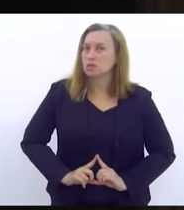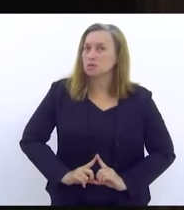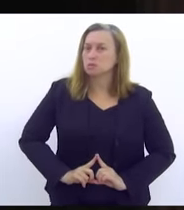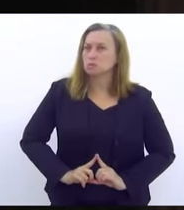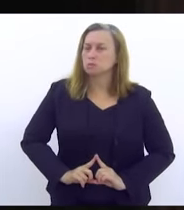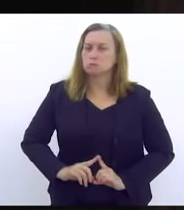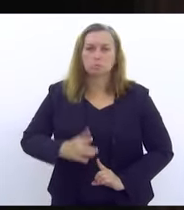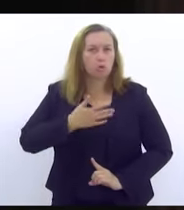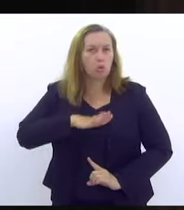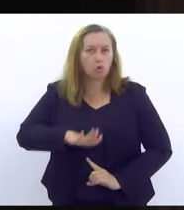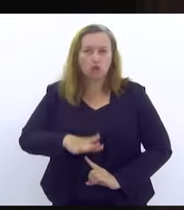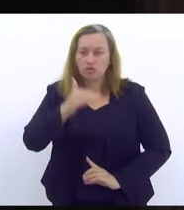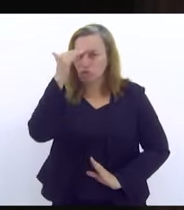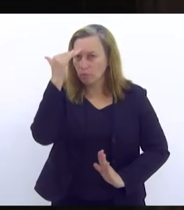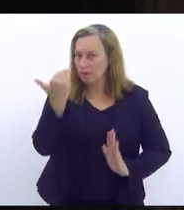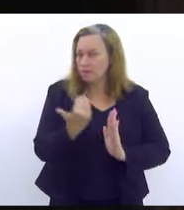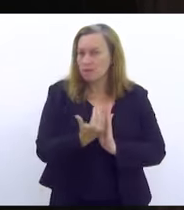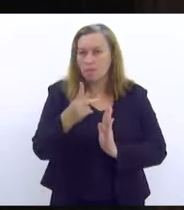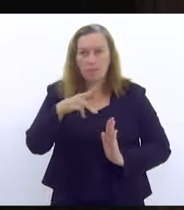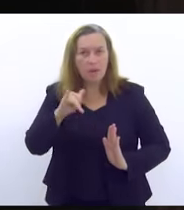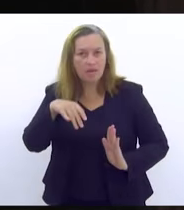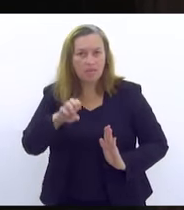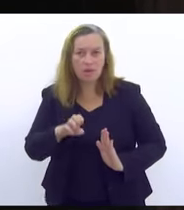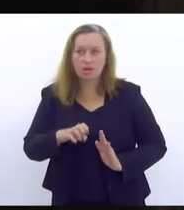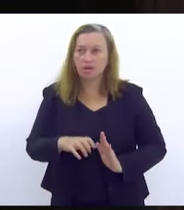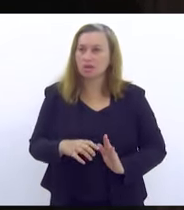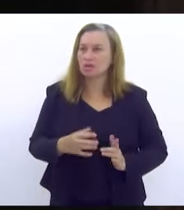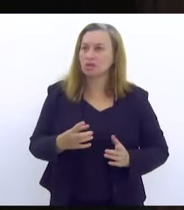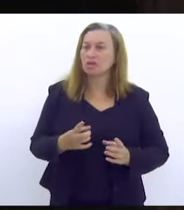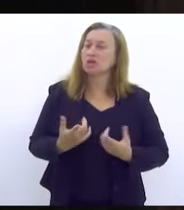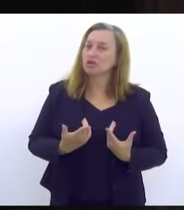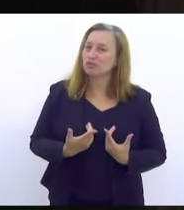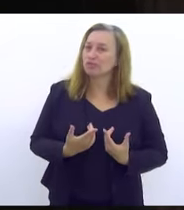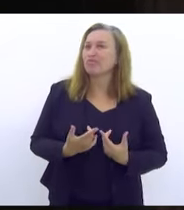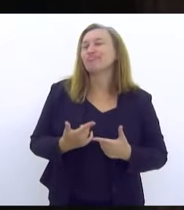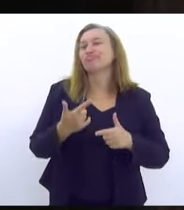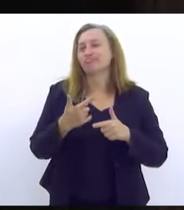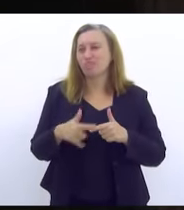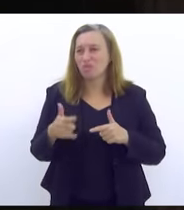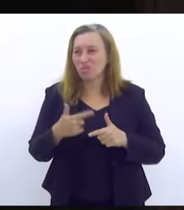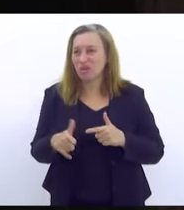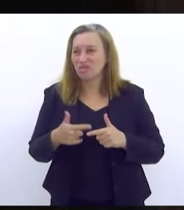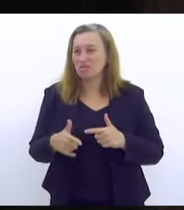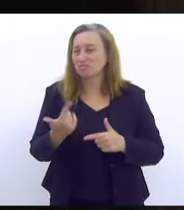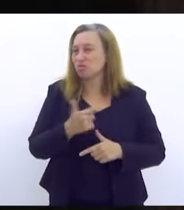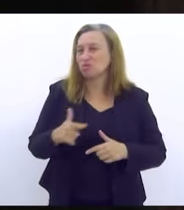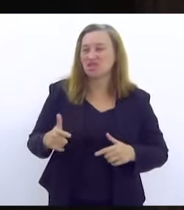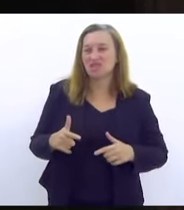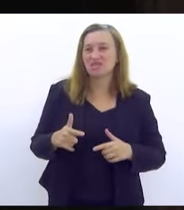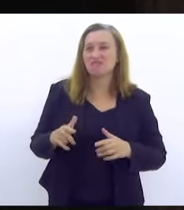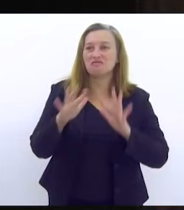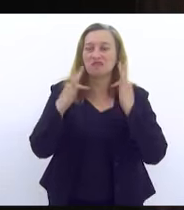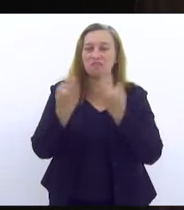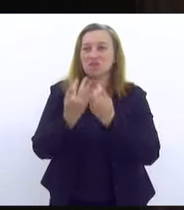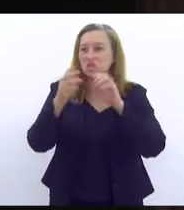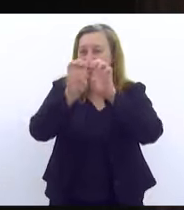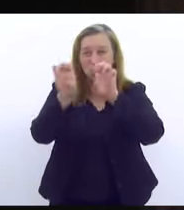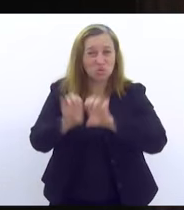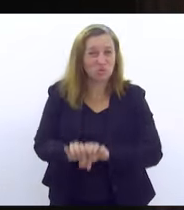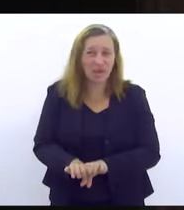e tinha muitos traumas, né, devido eu não ter uma família estruturada, né, com brigas